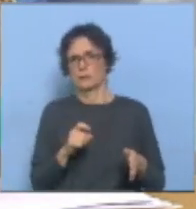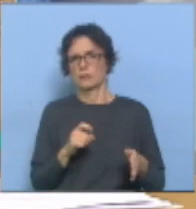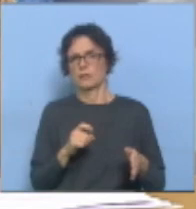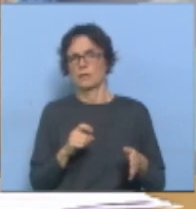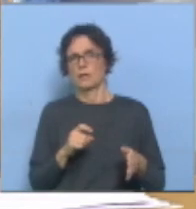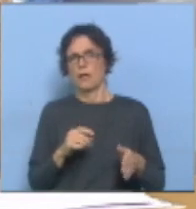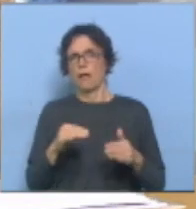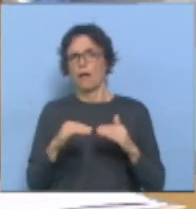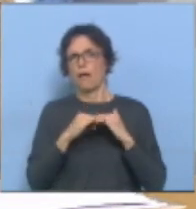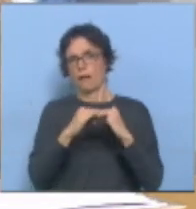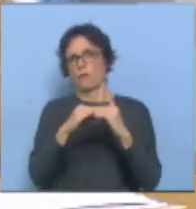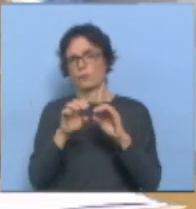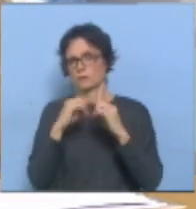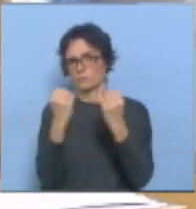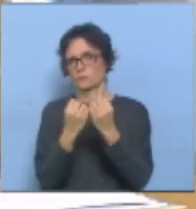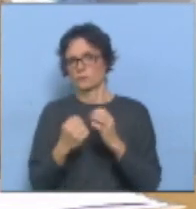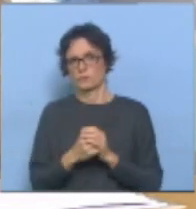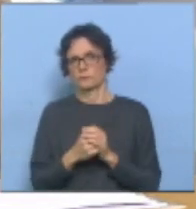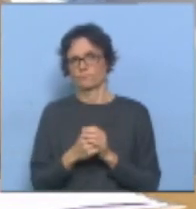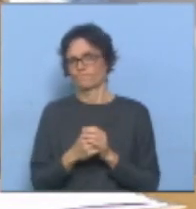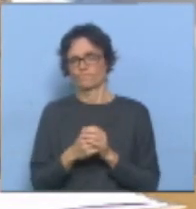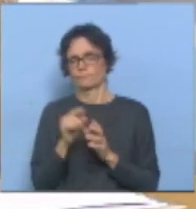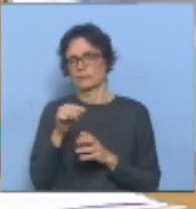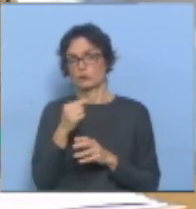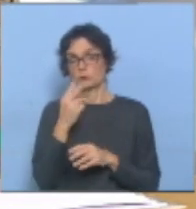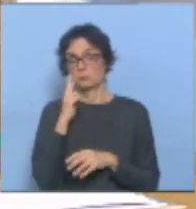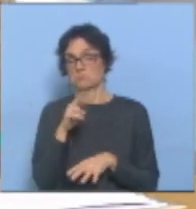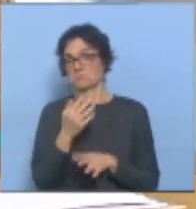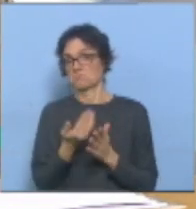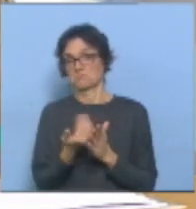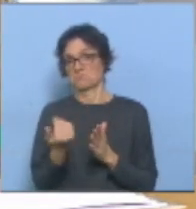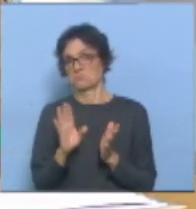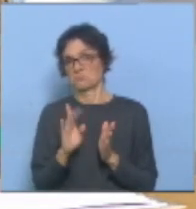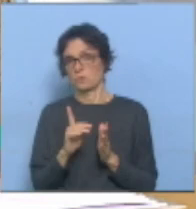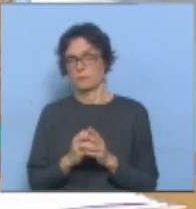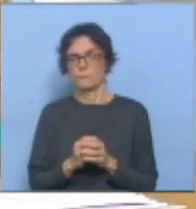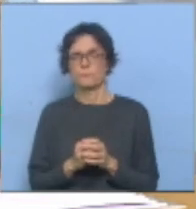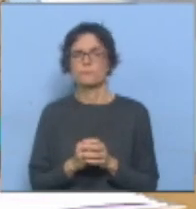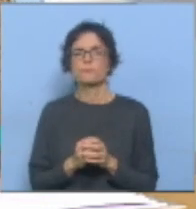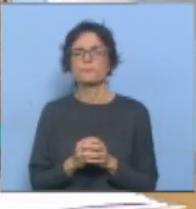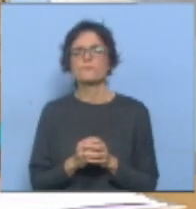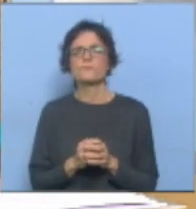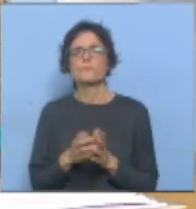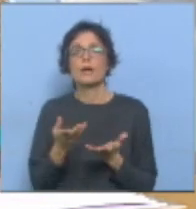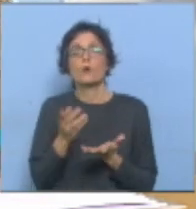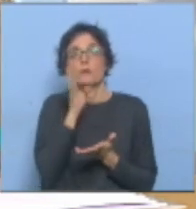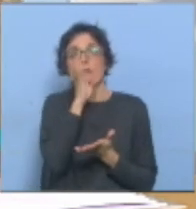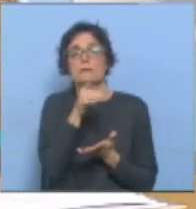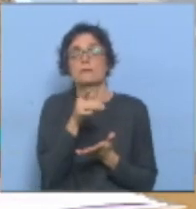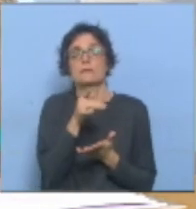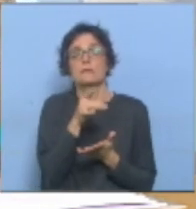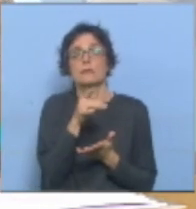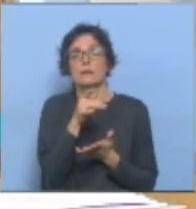da igualdade social. E não é nada disso que se vê, não é? Portanto, apenas, se o número for correto, é um